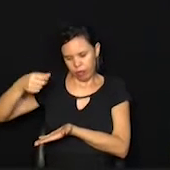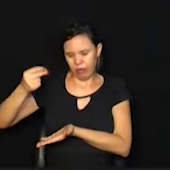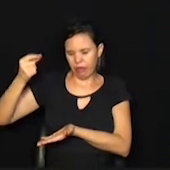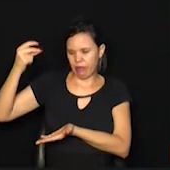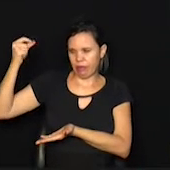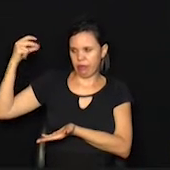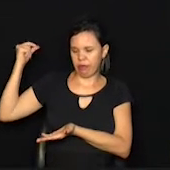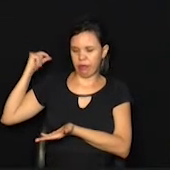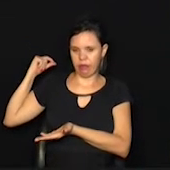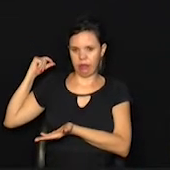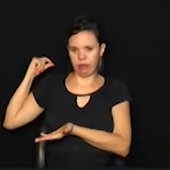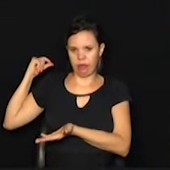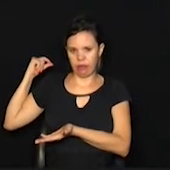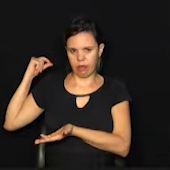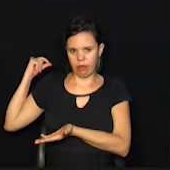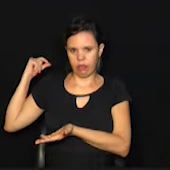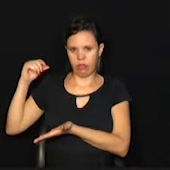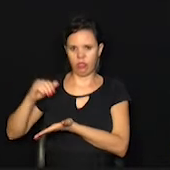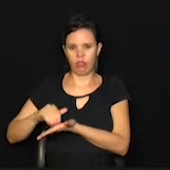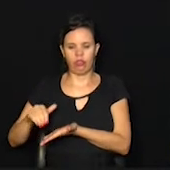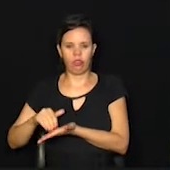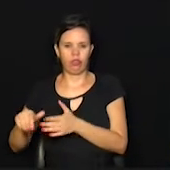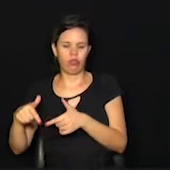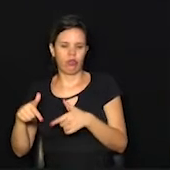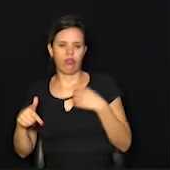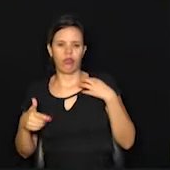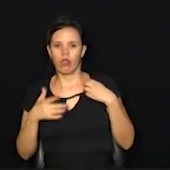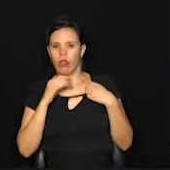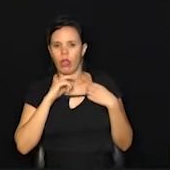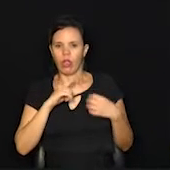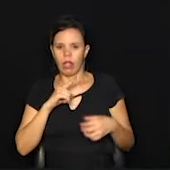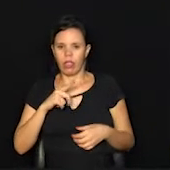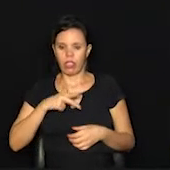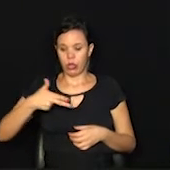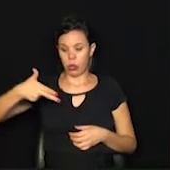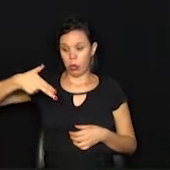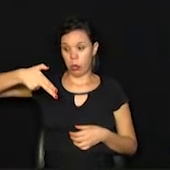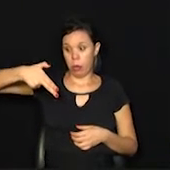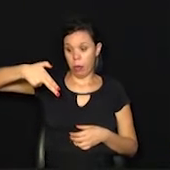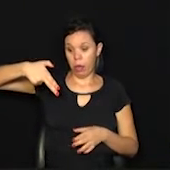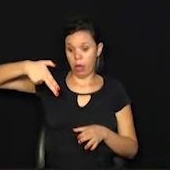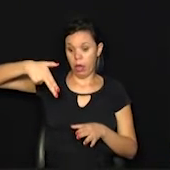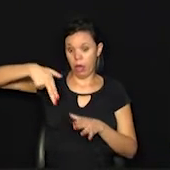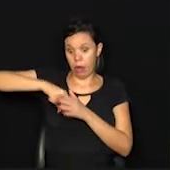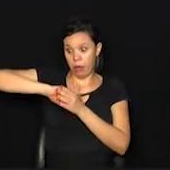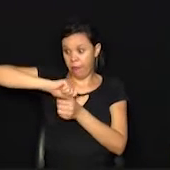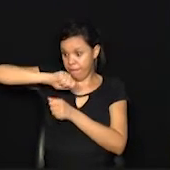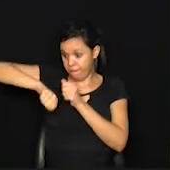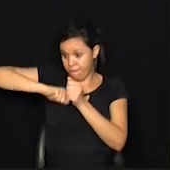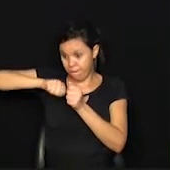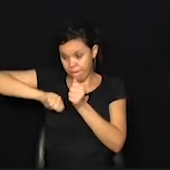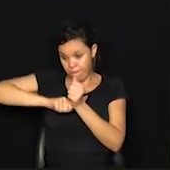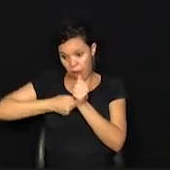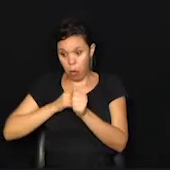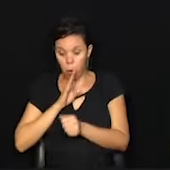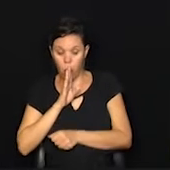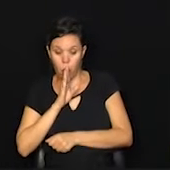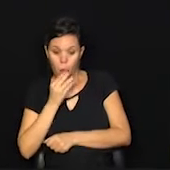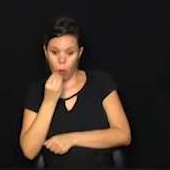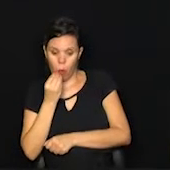antigas de executivo eu fui aí é uma pistola dentro Eu rapidamente fechei aqui não fiz nenhum comentário